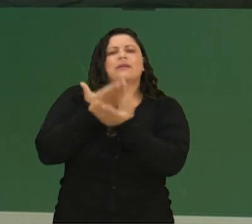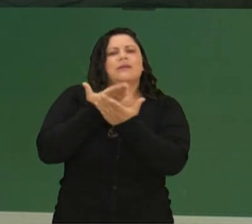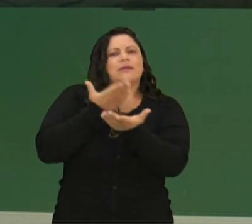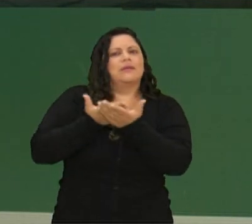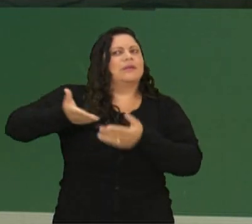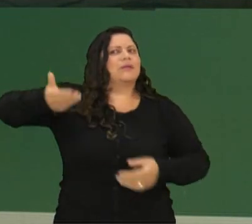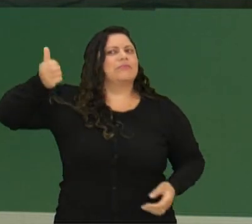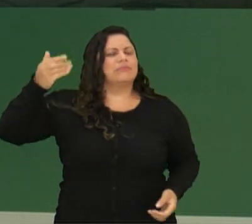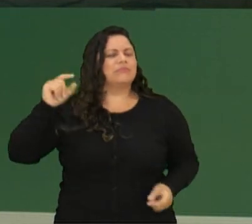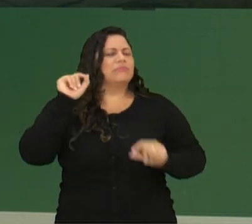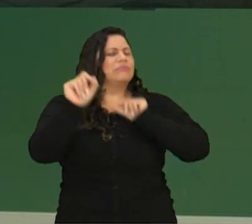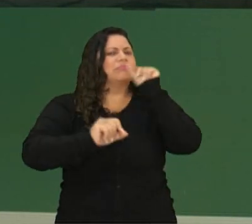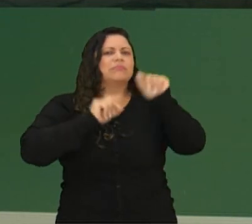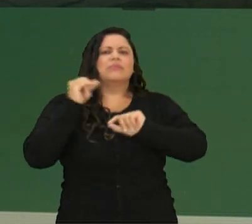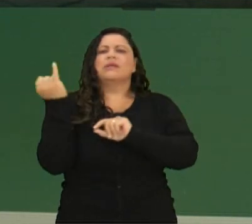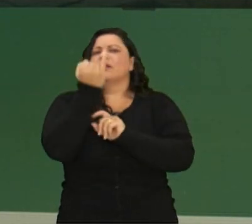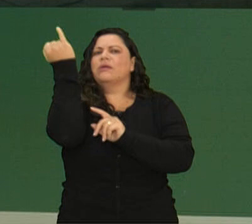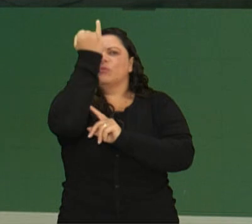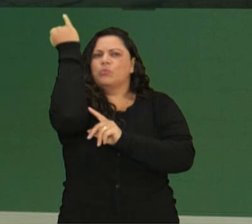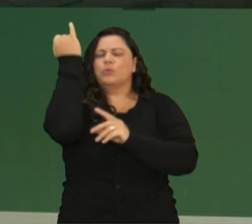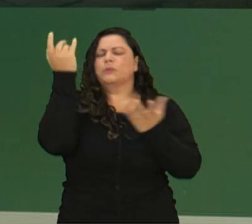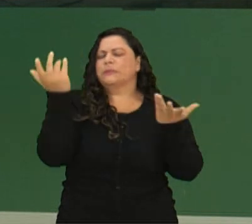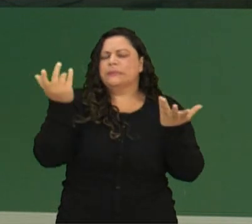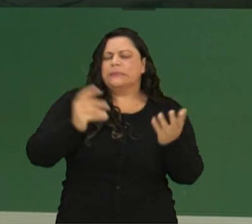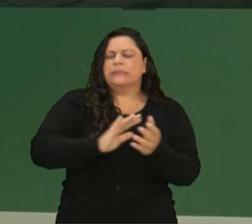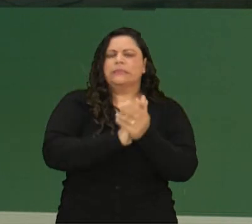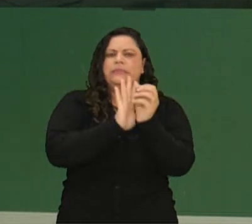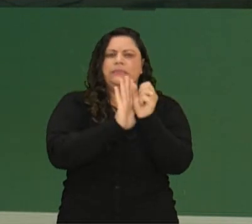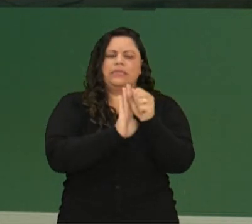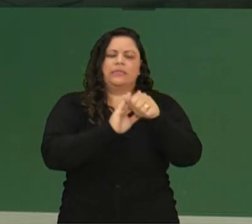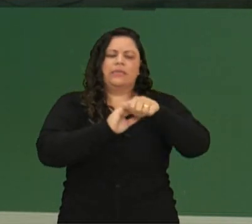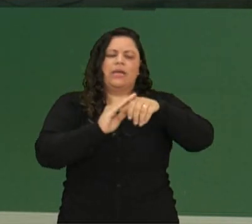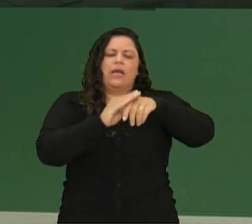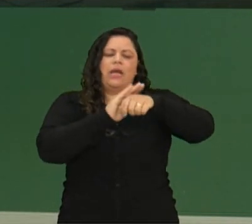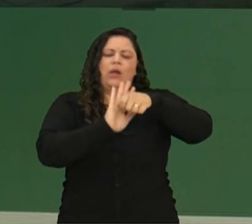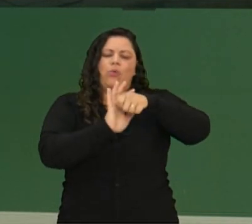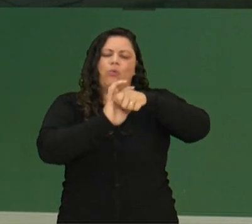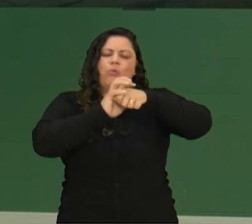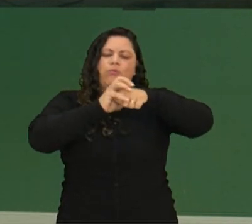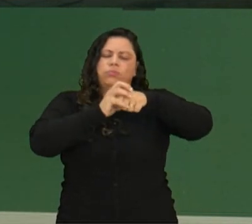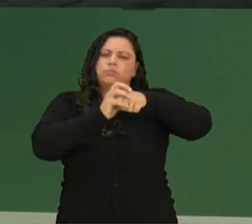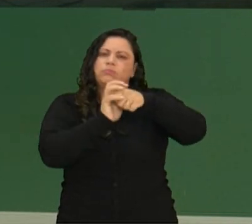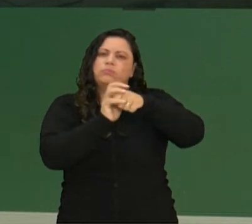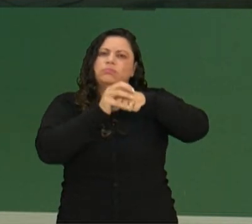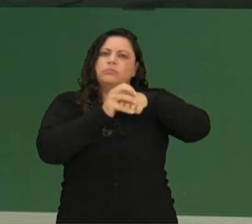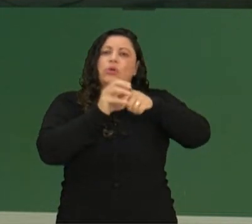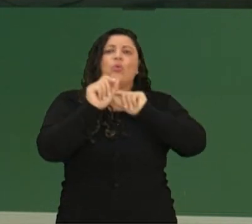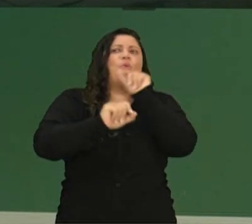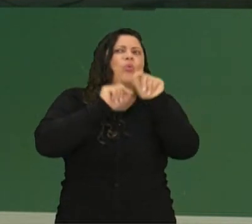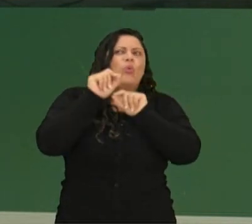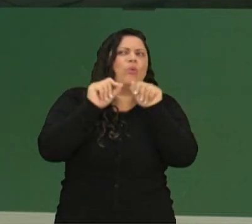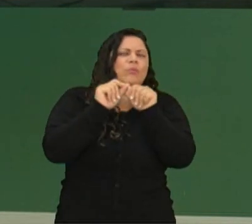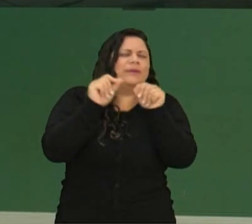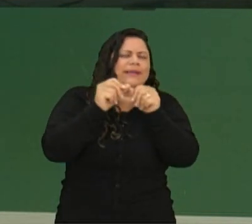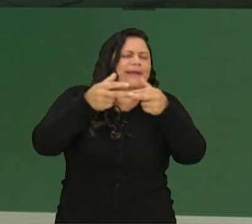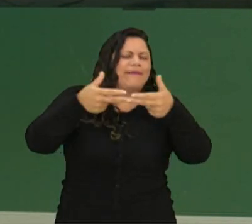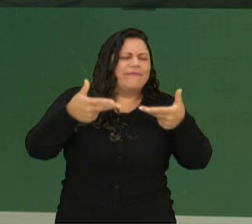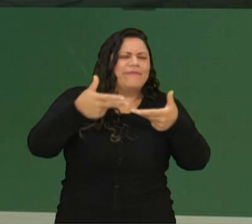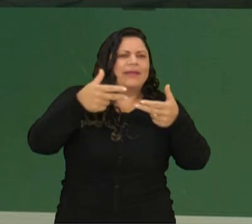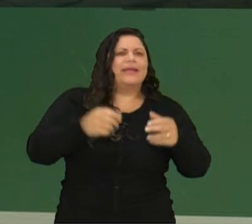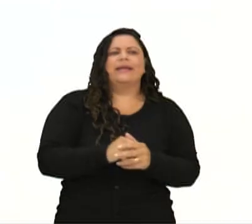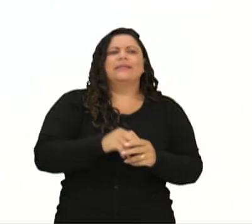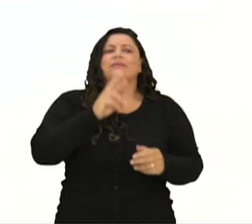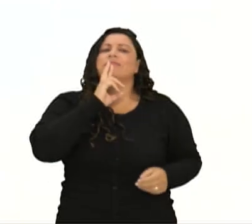a importância da coagulação do sangue? E como que essa coagulação é feita? Por quem? Vamos lá